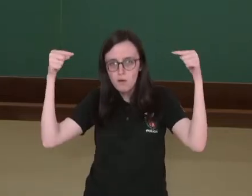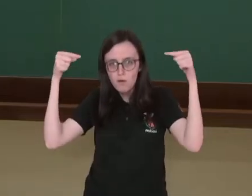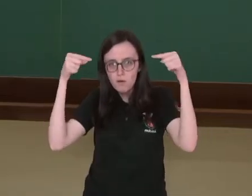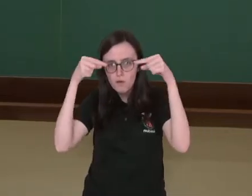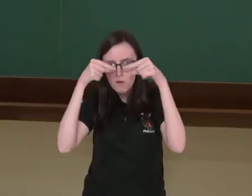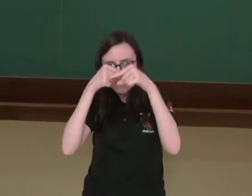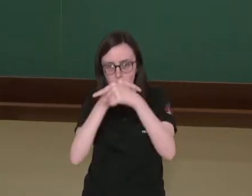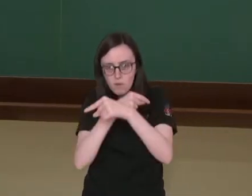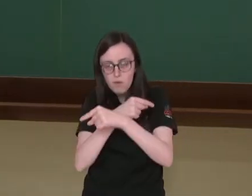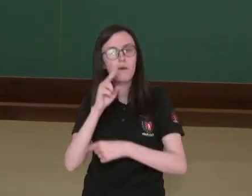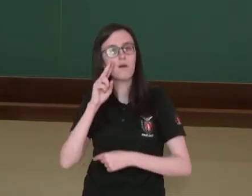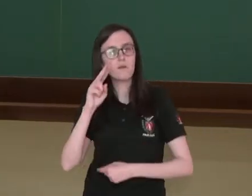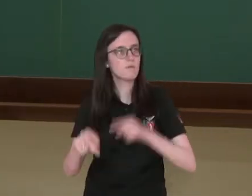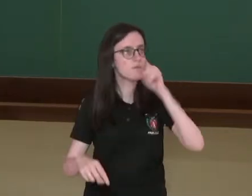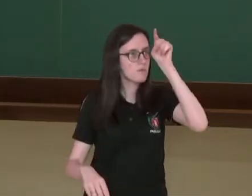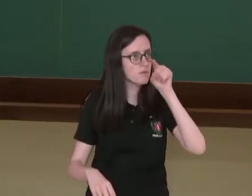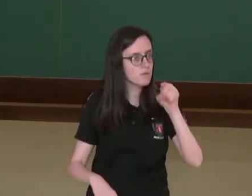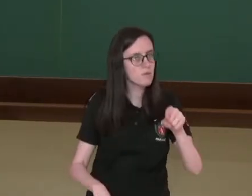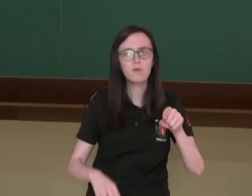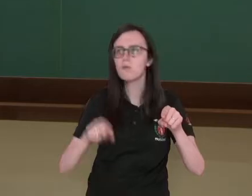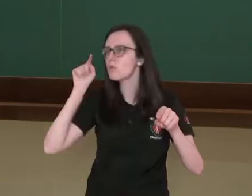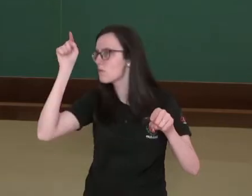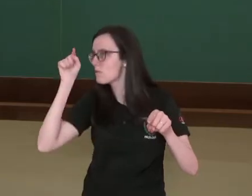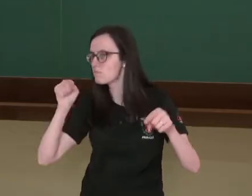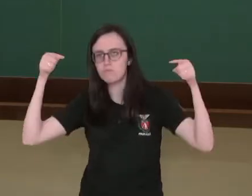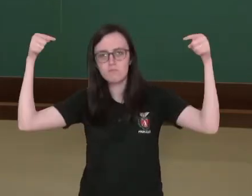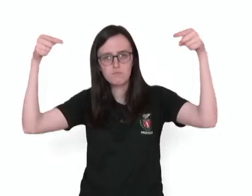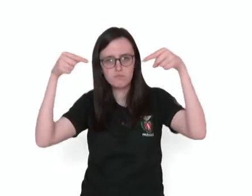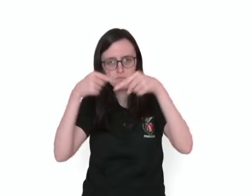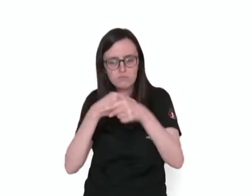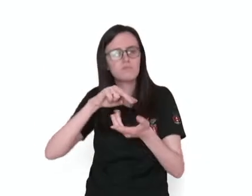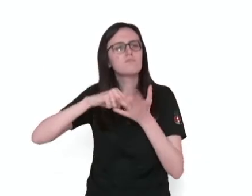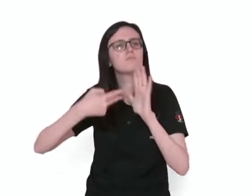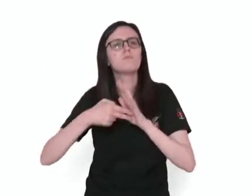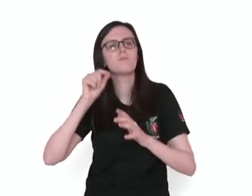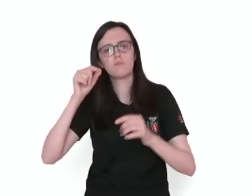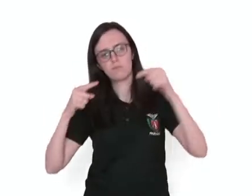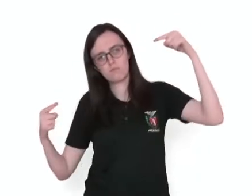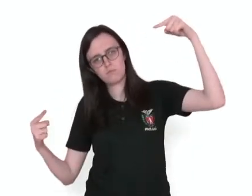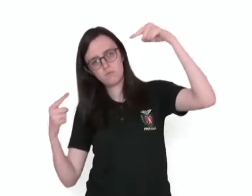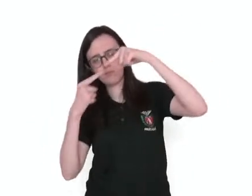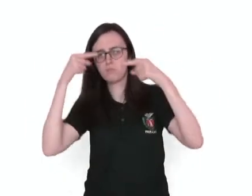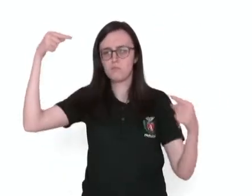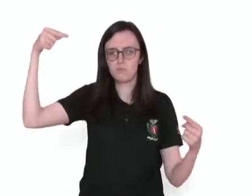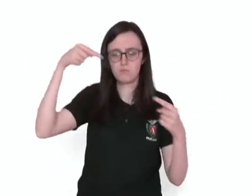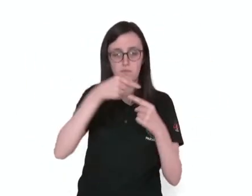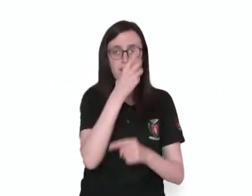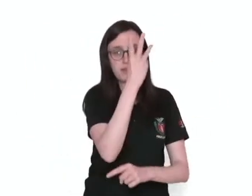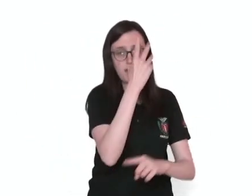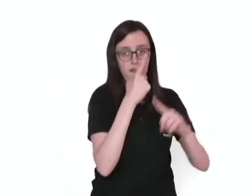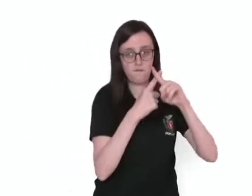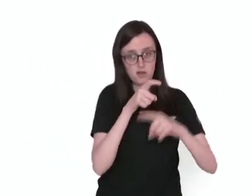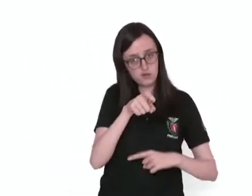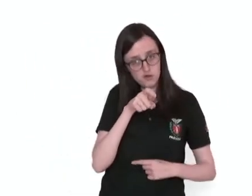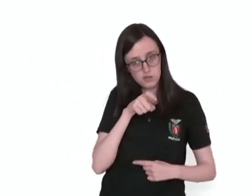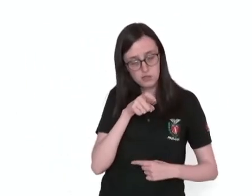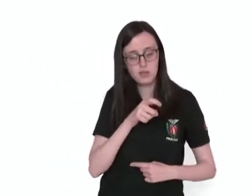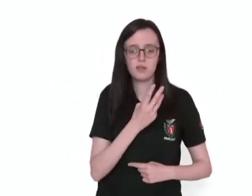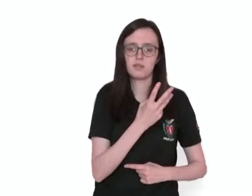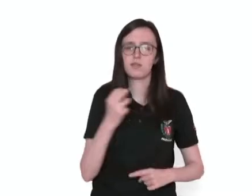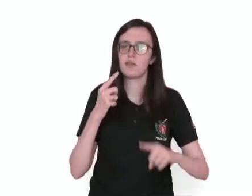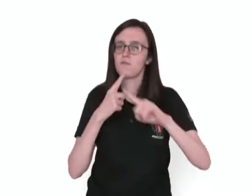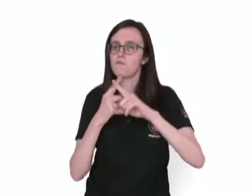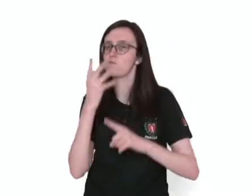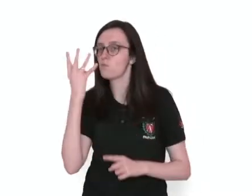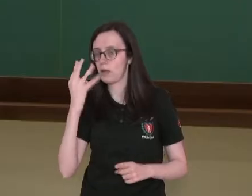meios é igual ao produto dos extremos. Ou seja, a gente vai multiplicar cruzado. 3 vezes x e 300